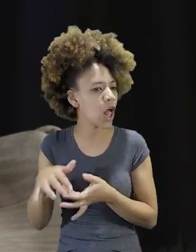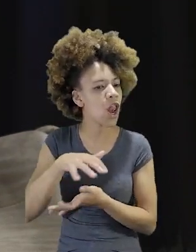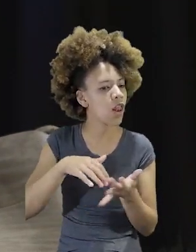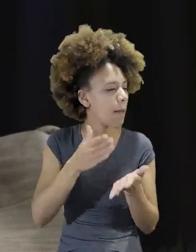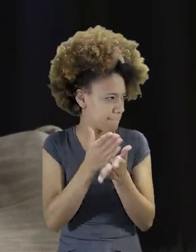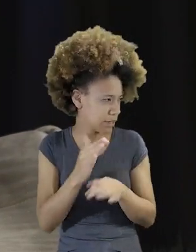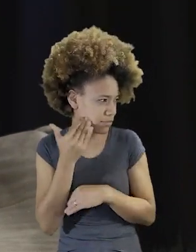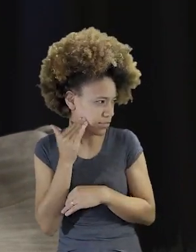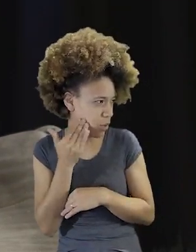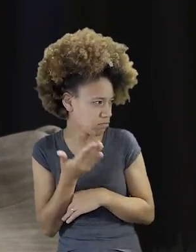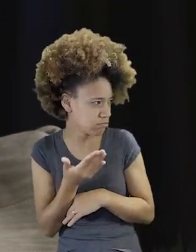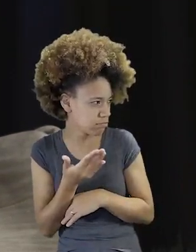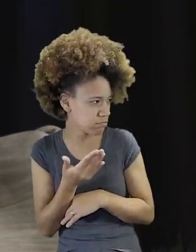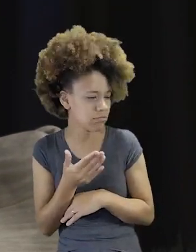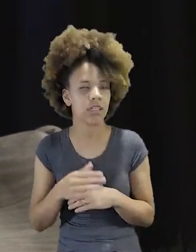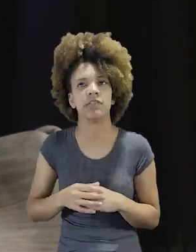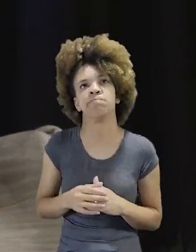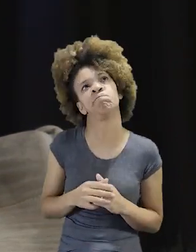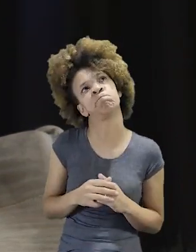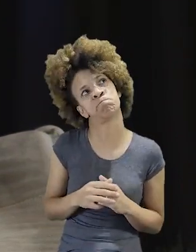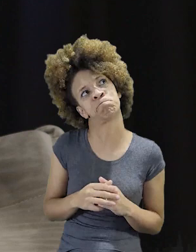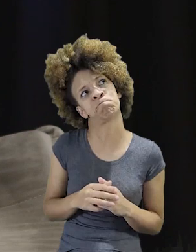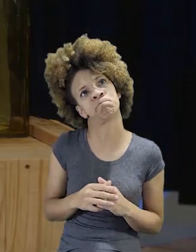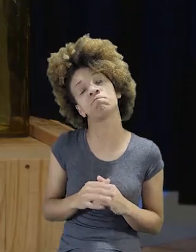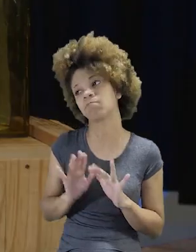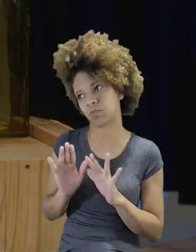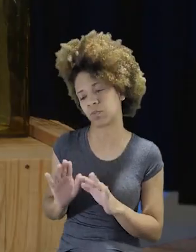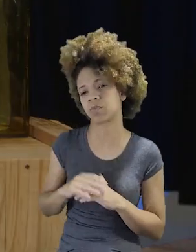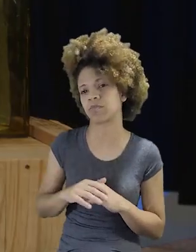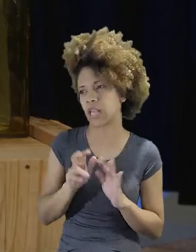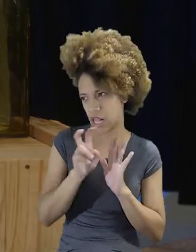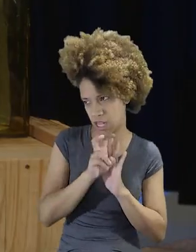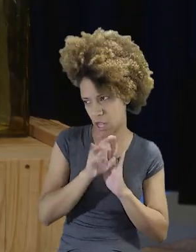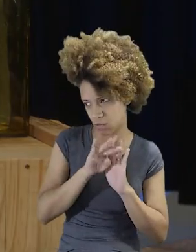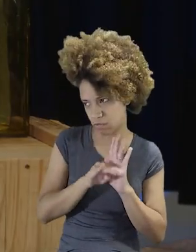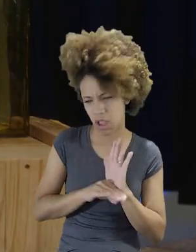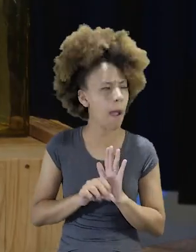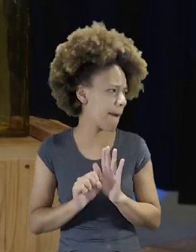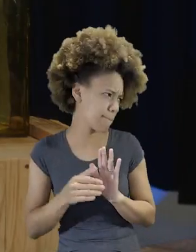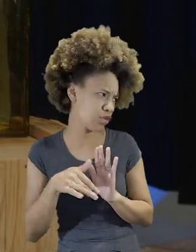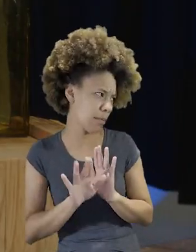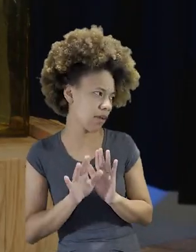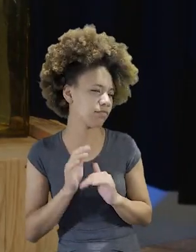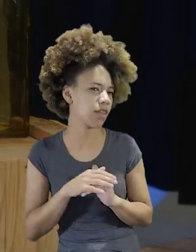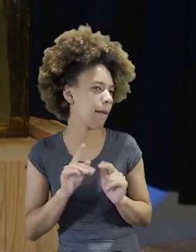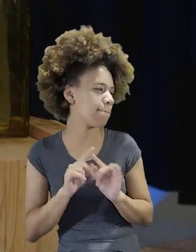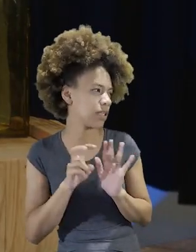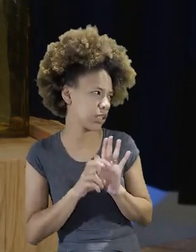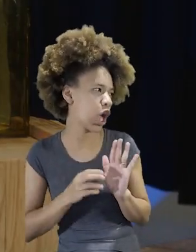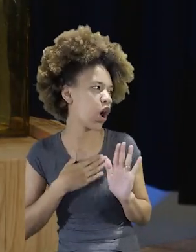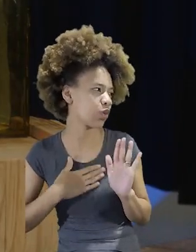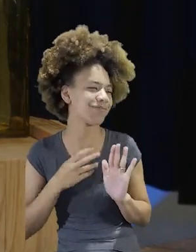subia no palco quebrava todo paradinho entendeu o que que vamos lá cinco né pode ser